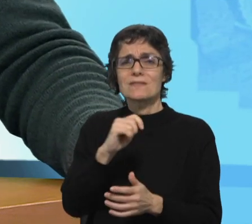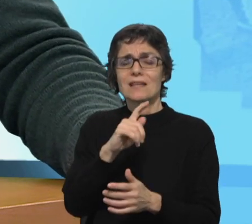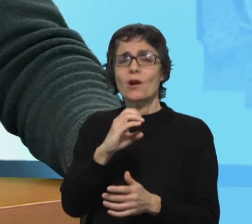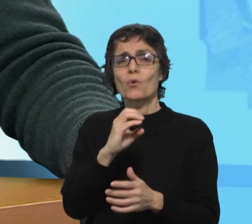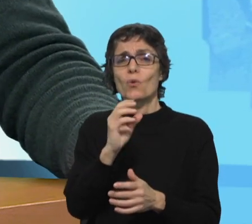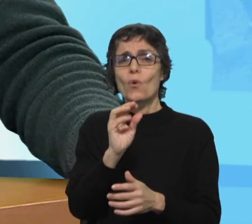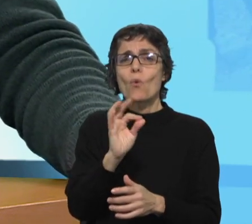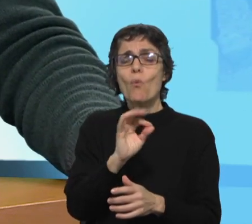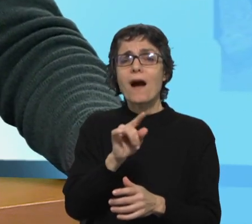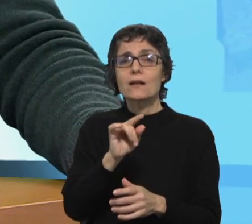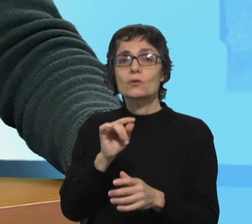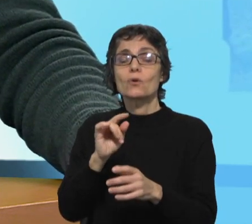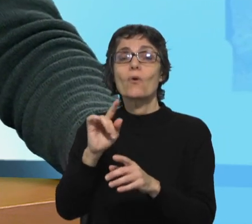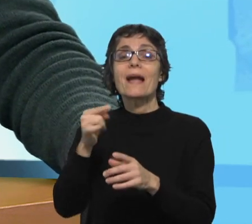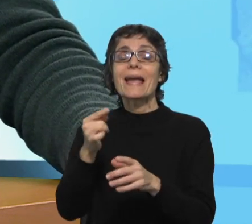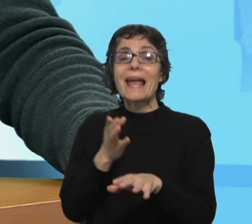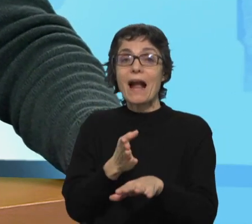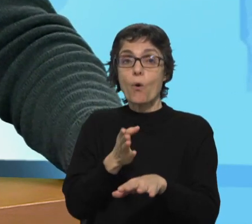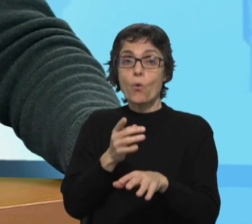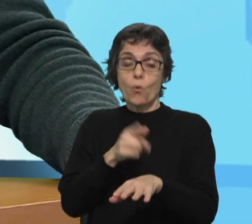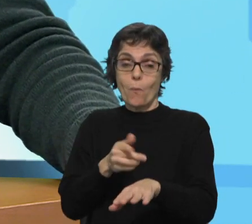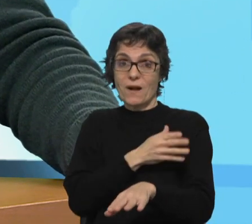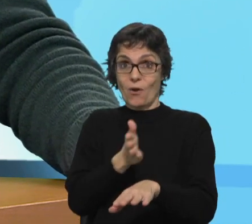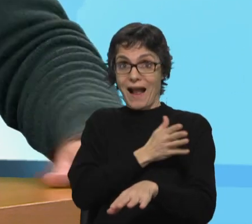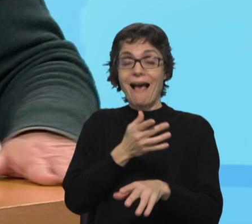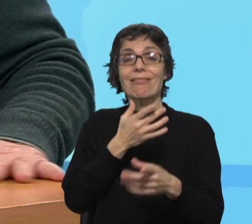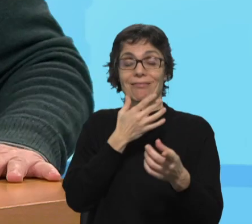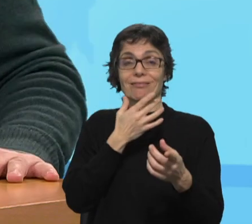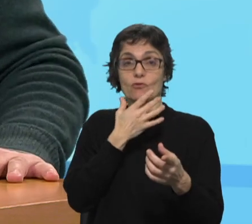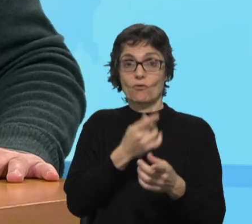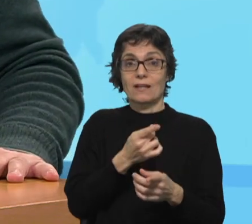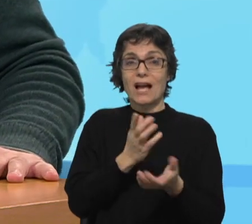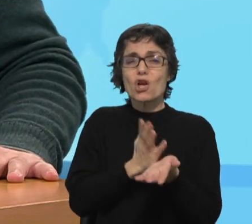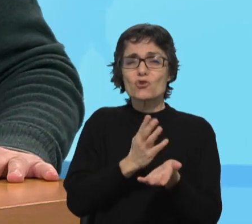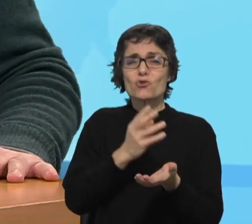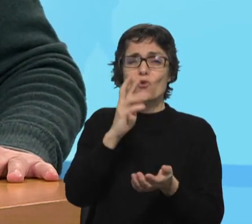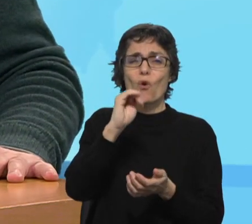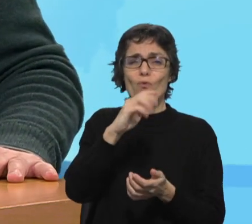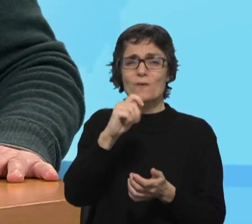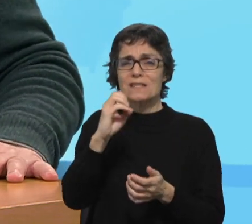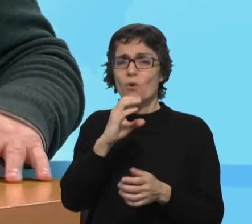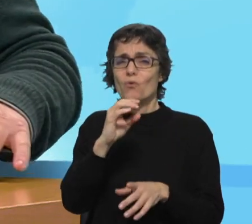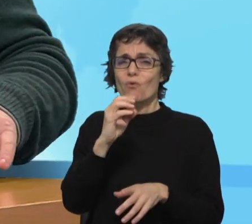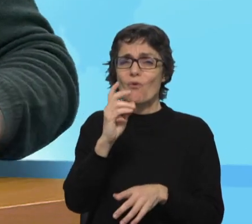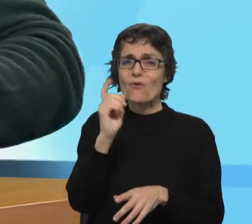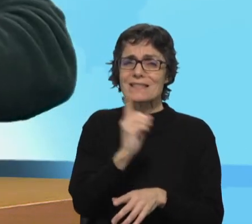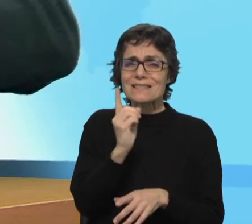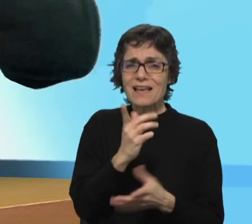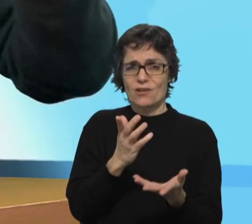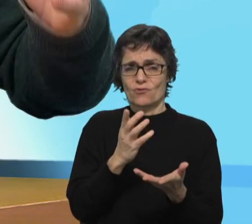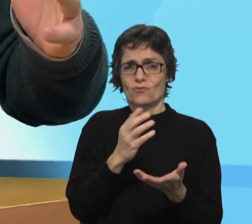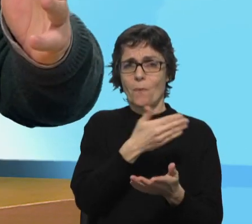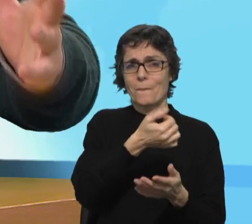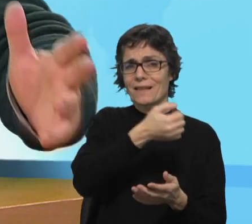preparar o Natal, só no século VI, depois do ano 500. Portanto, de facto, a Páscoa é que é a grande festa.